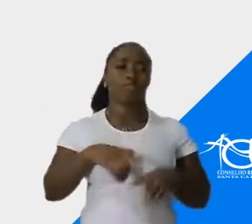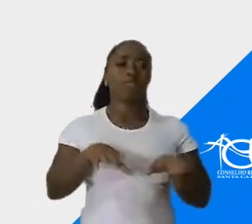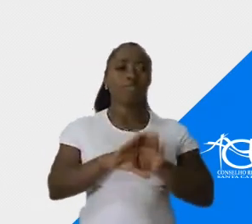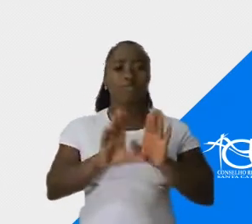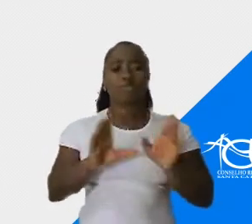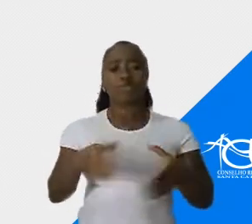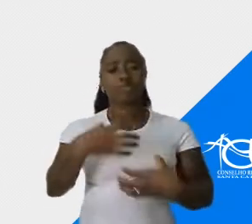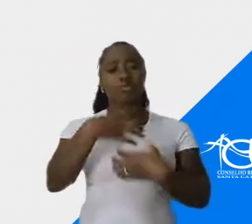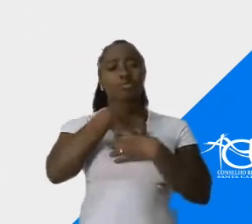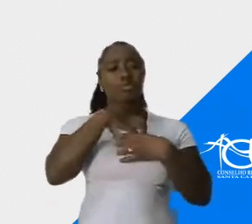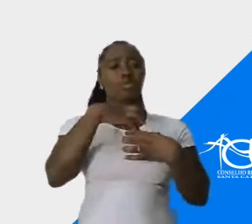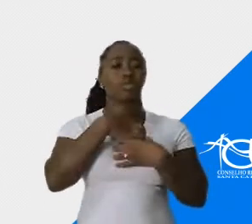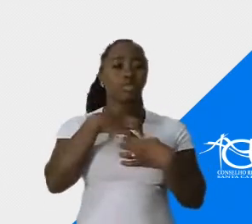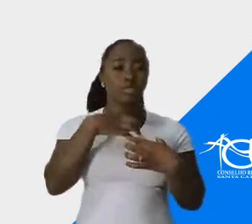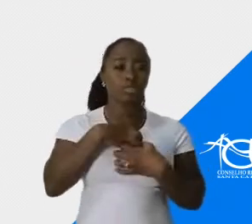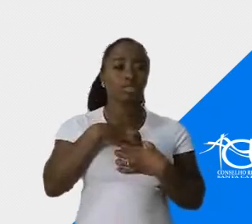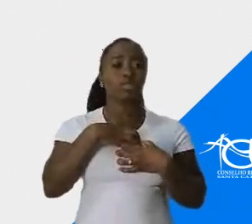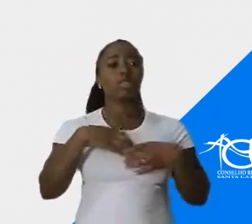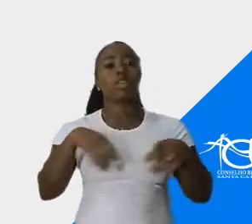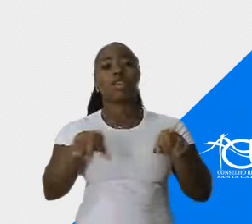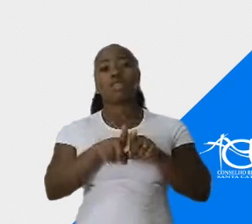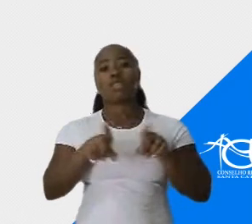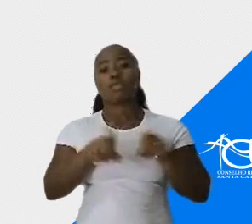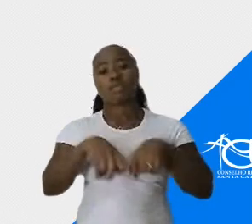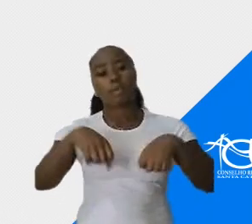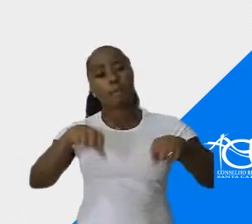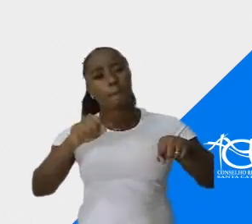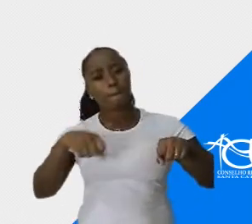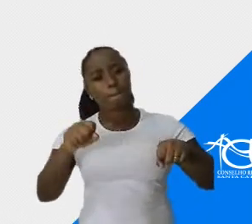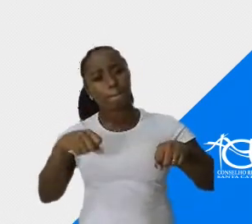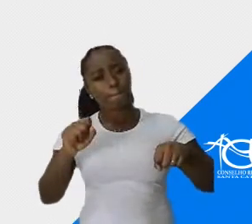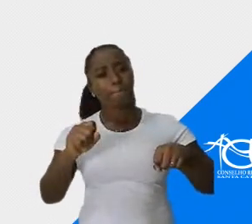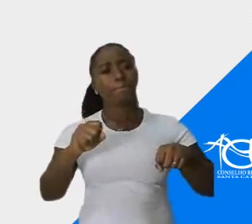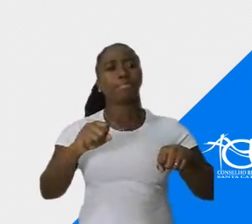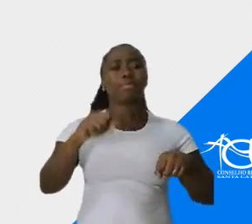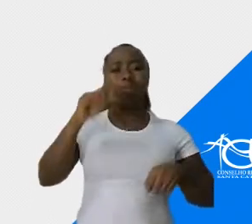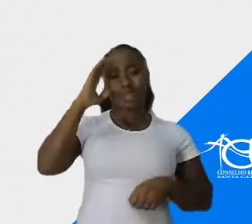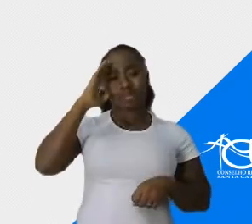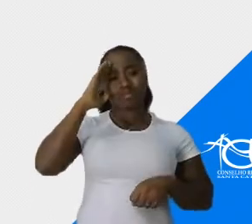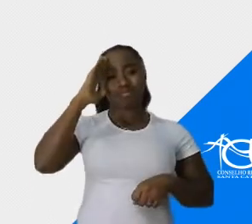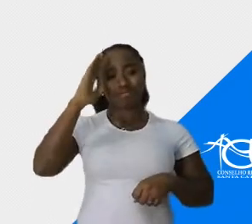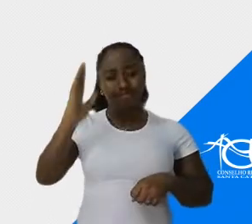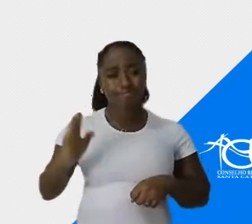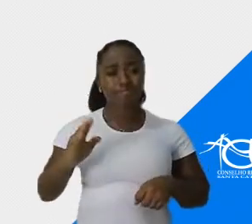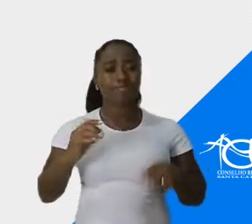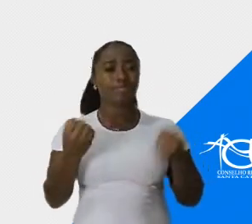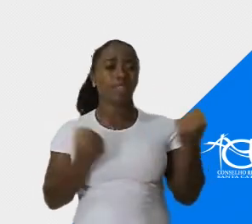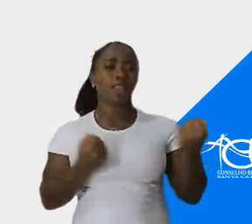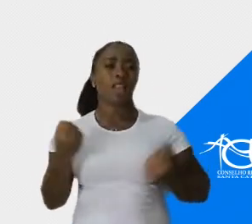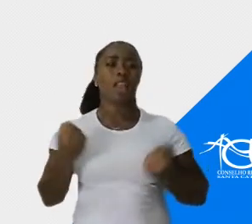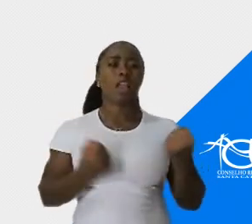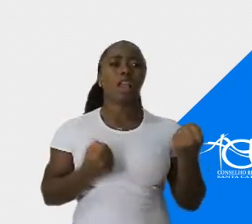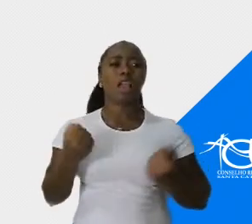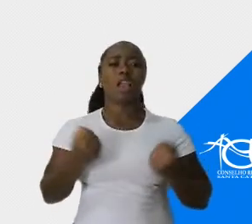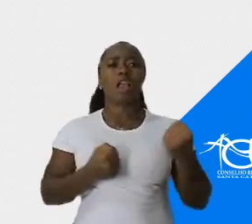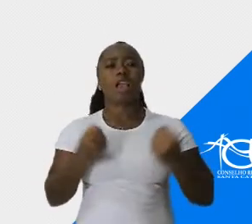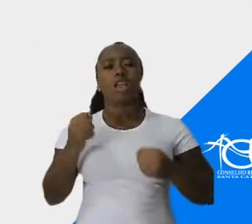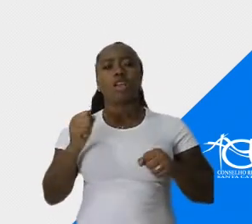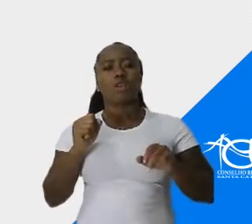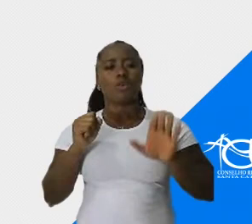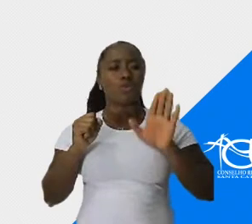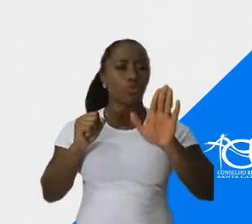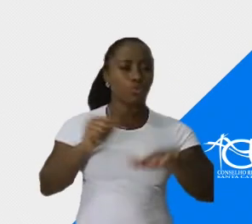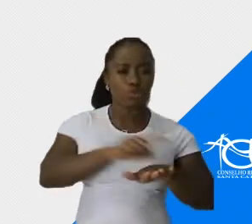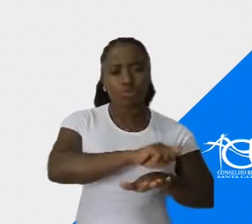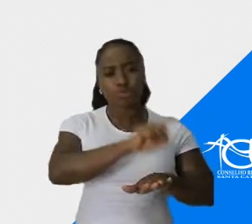especialmente motociclistas, né, e carros com grande potência, né, com grande possibilidade de velocidade. Então,